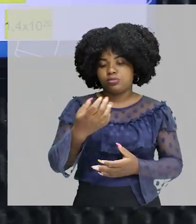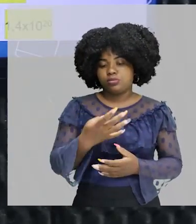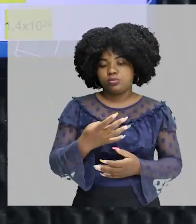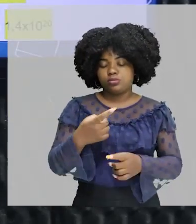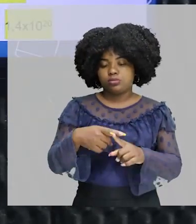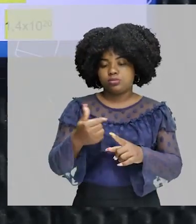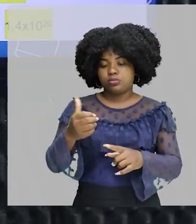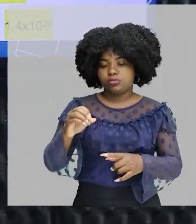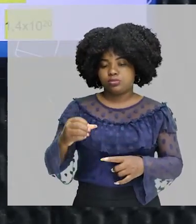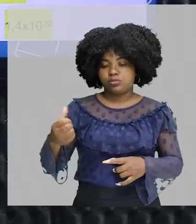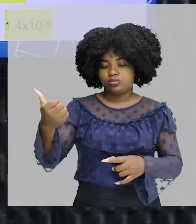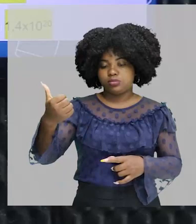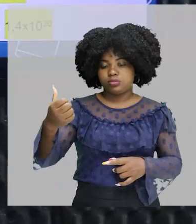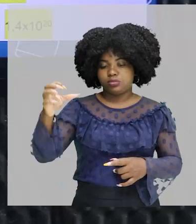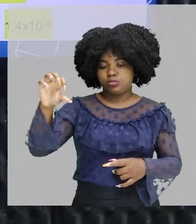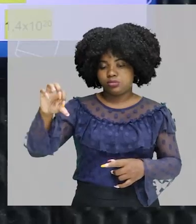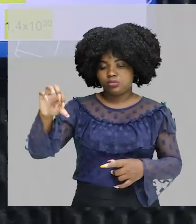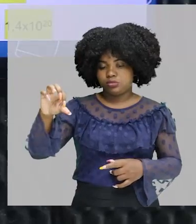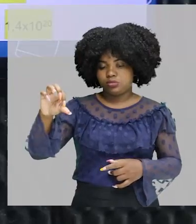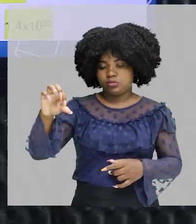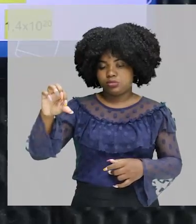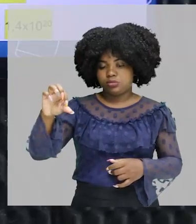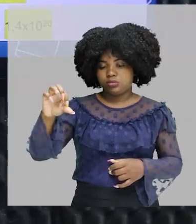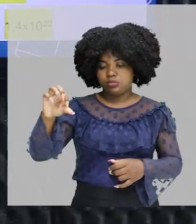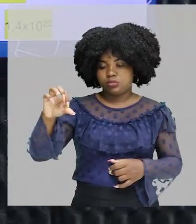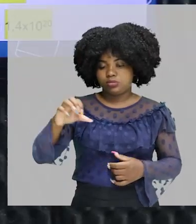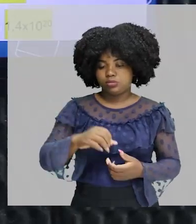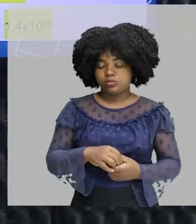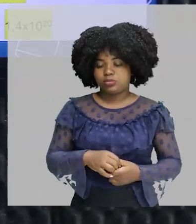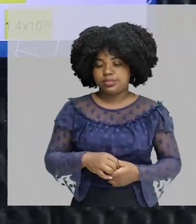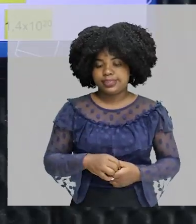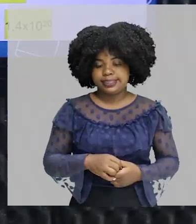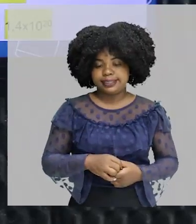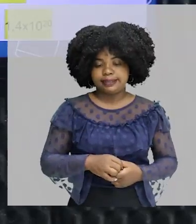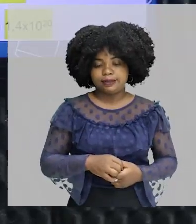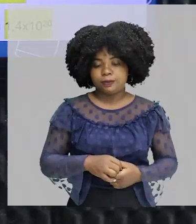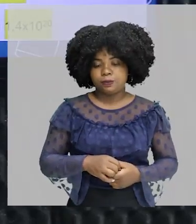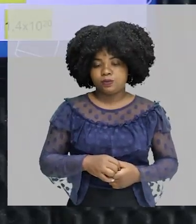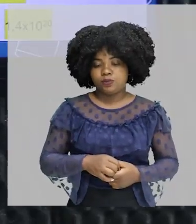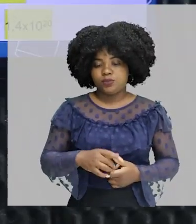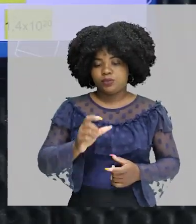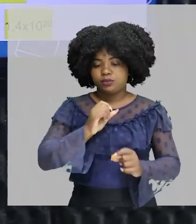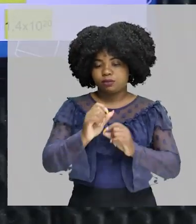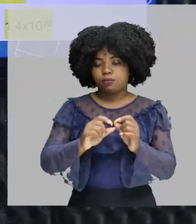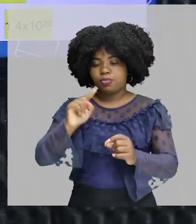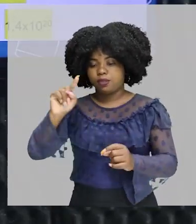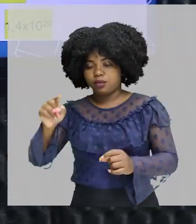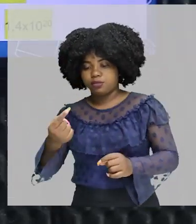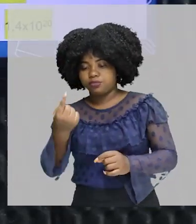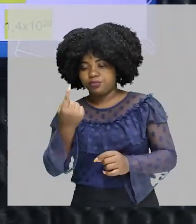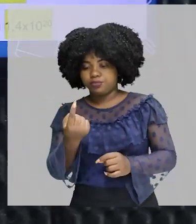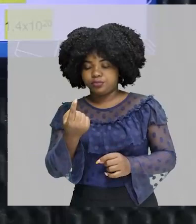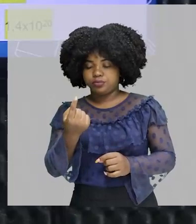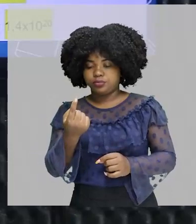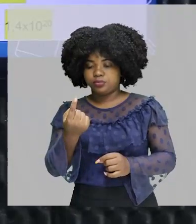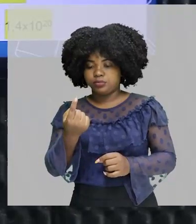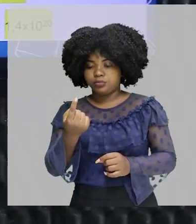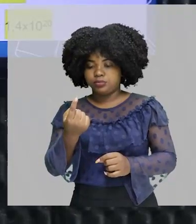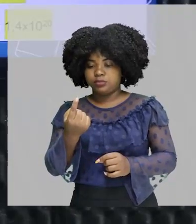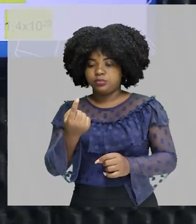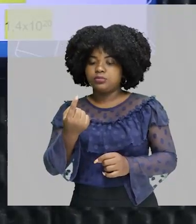elevado a 19, e não está escrito em notação científica, eu vou ter que deslocar vírgula uma casa para